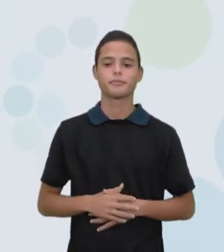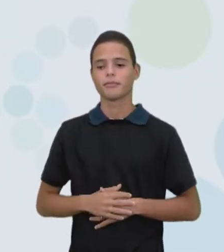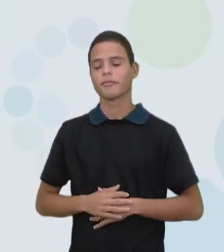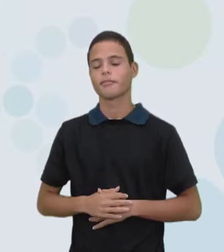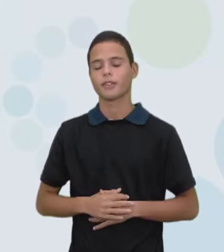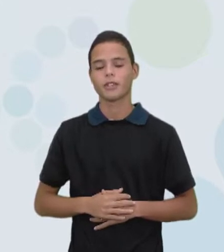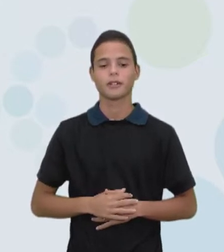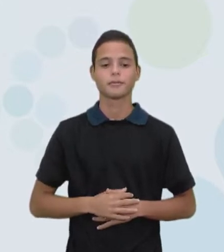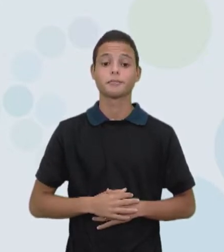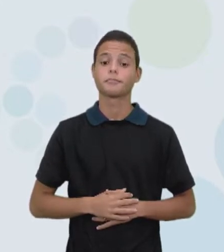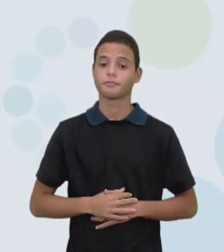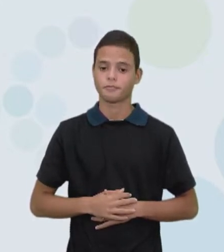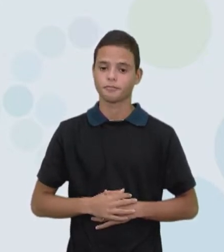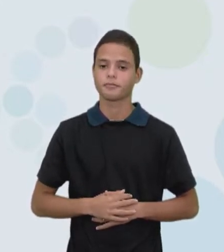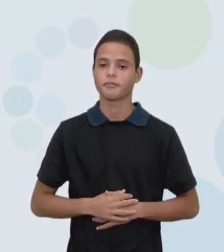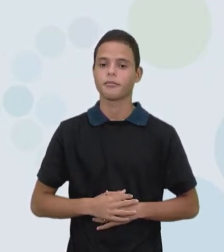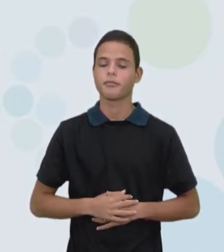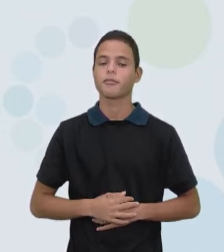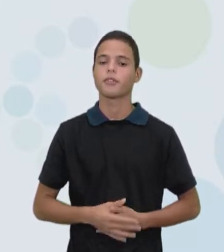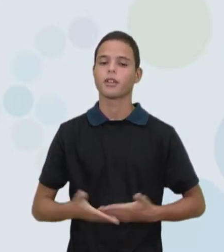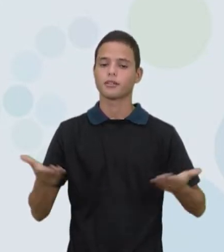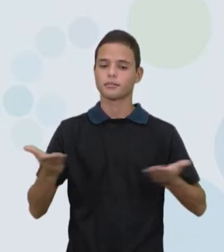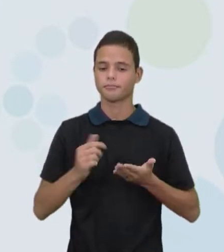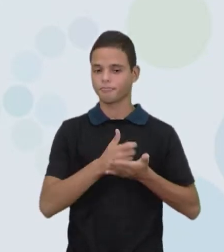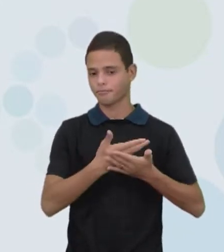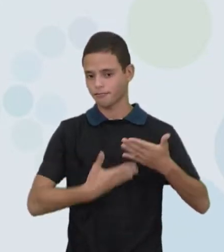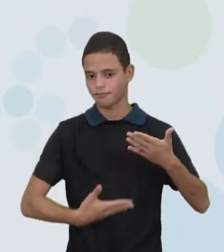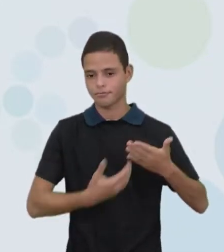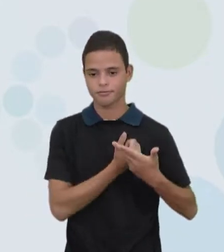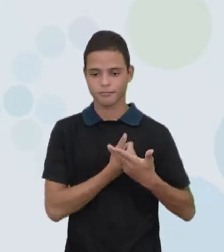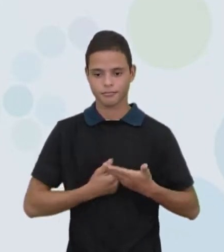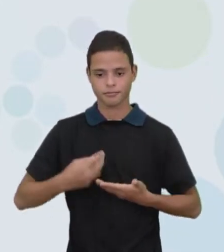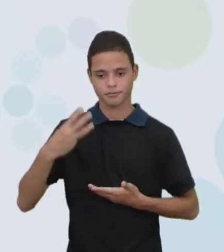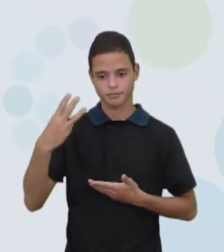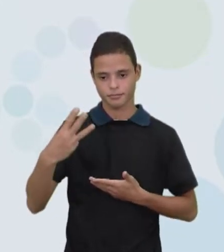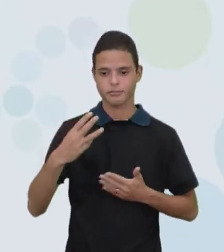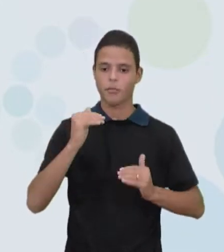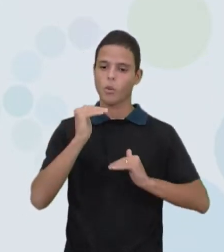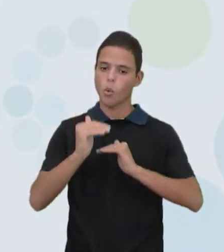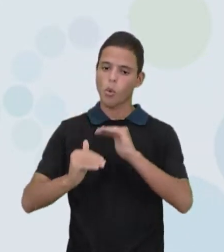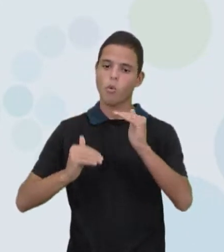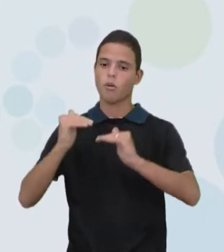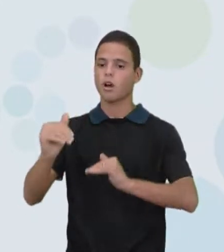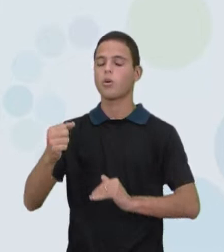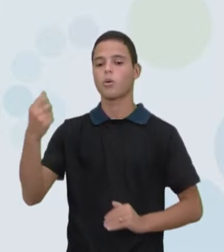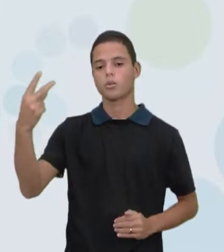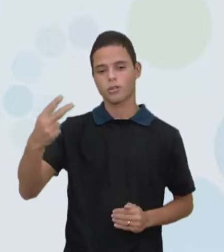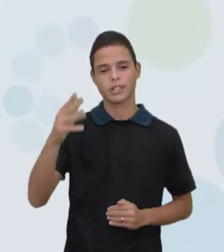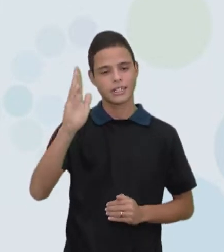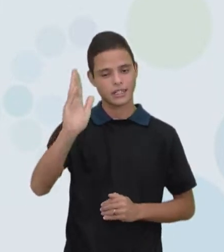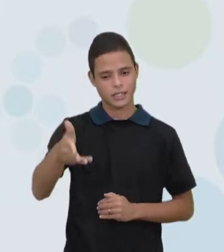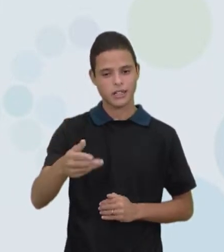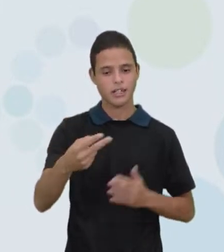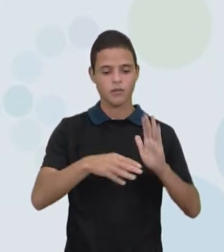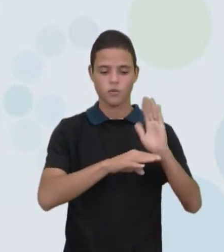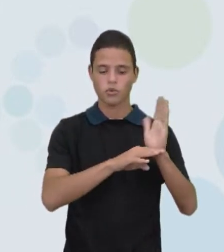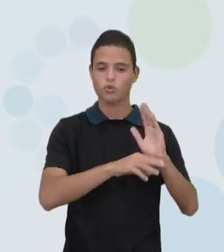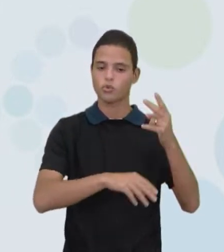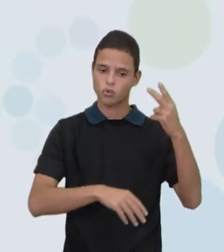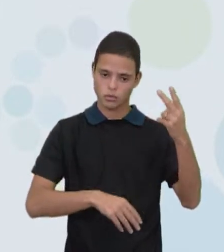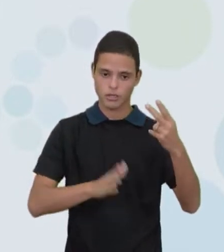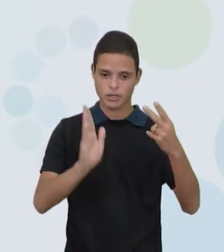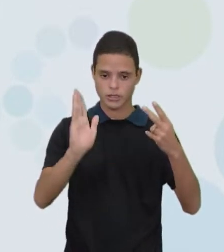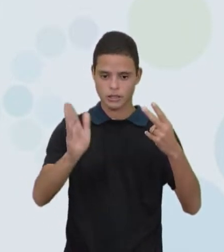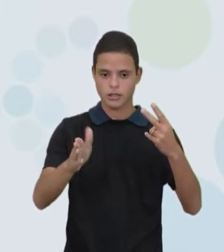Bom, vamos lá? A gente está aí na atividade 3, no desenvolvimento 2. Já fizemos 2 vídeos na semana passada para vocês